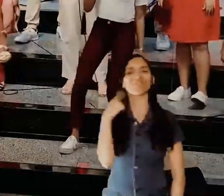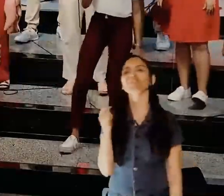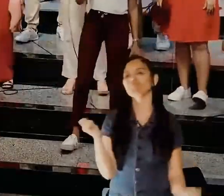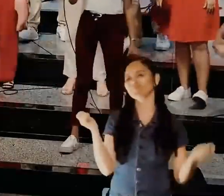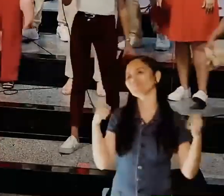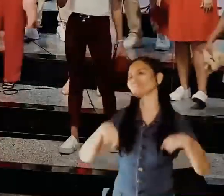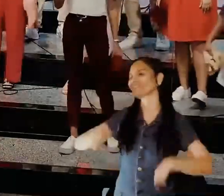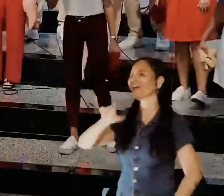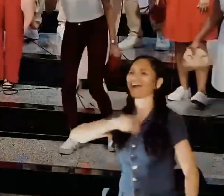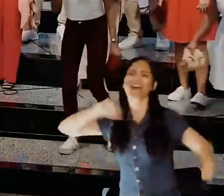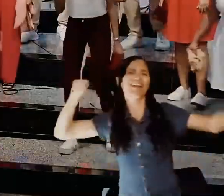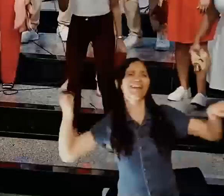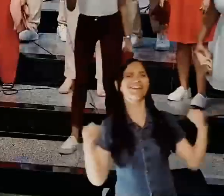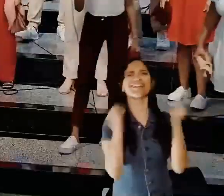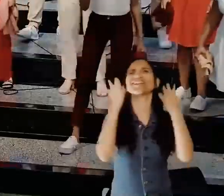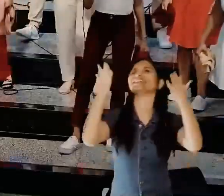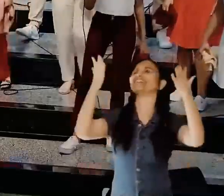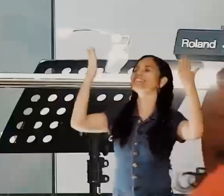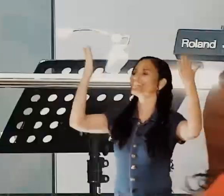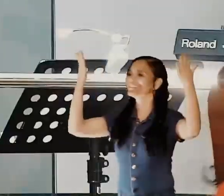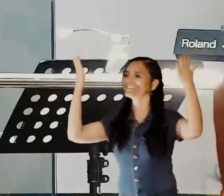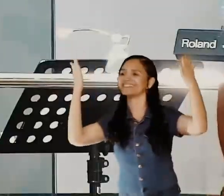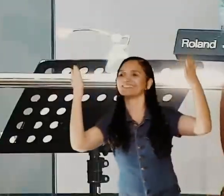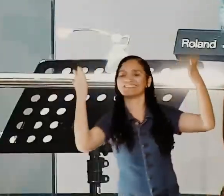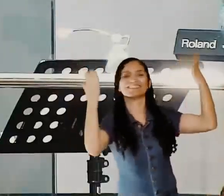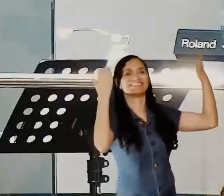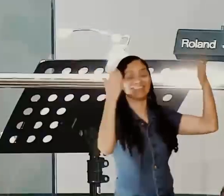Podemos celebrar, nasceu.